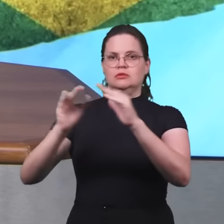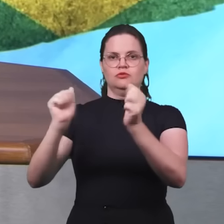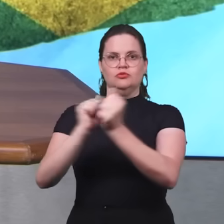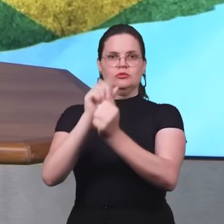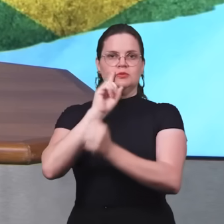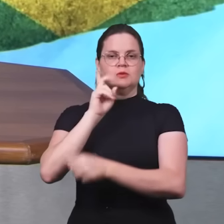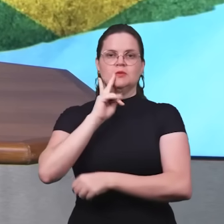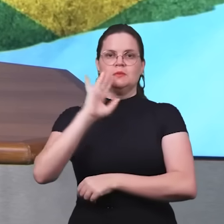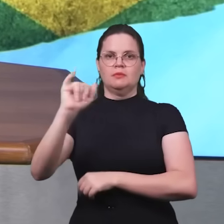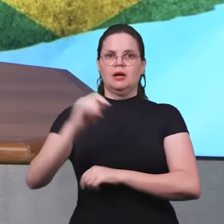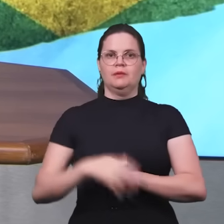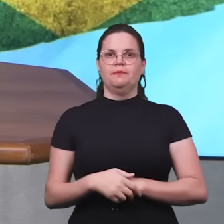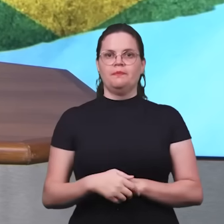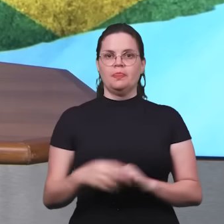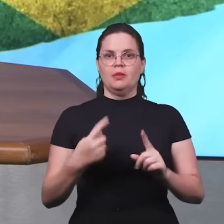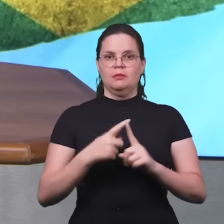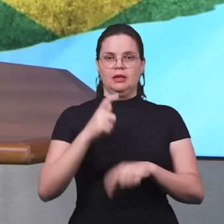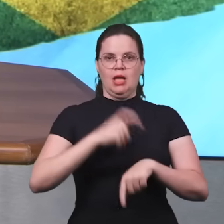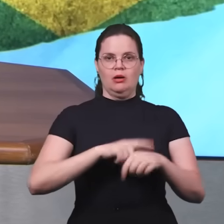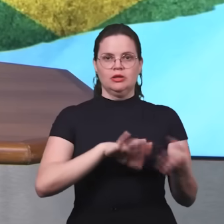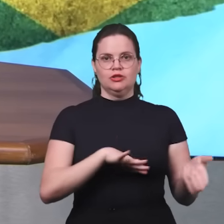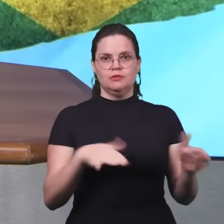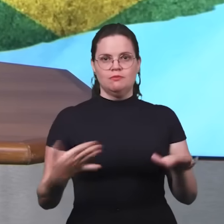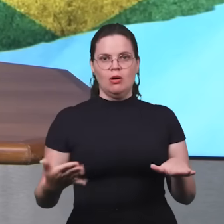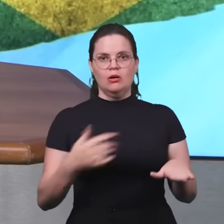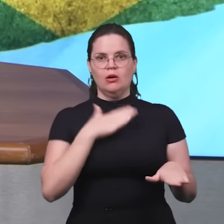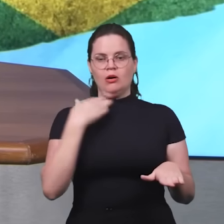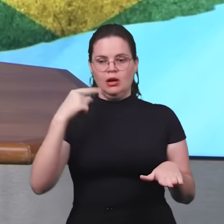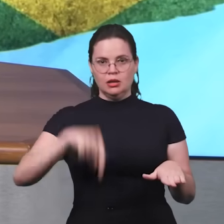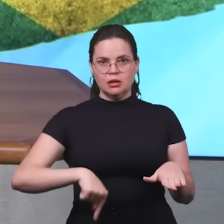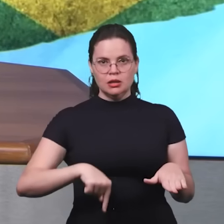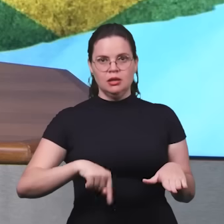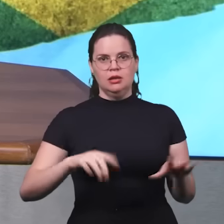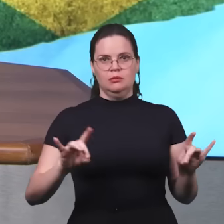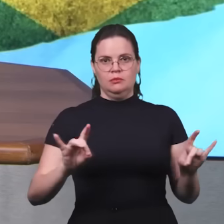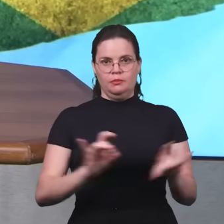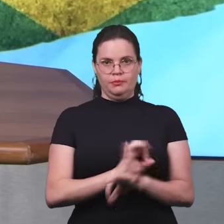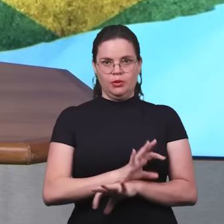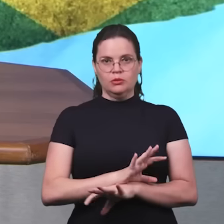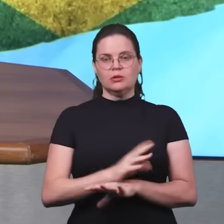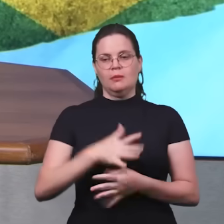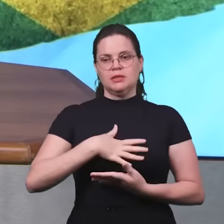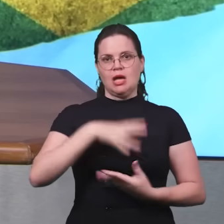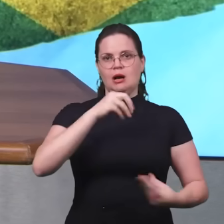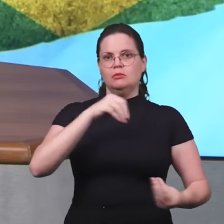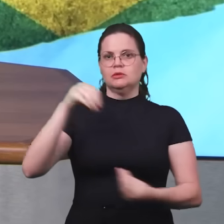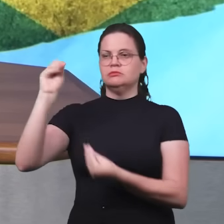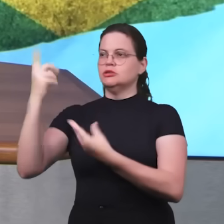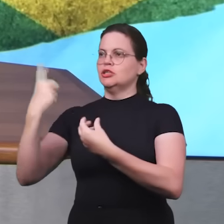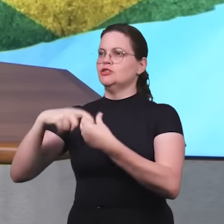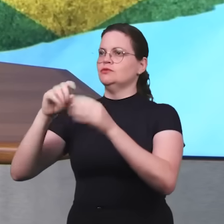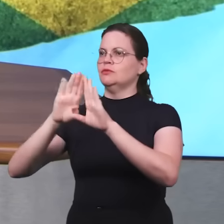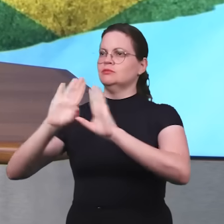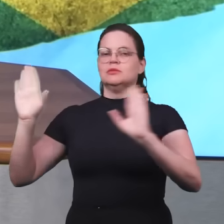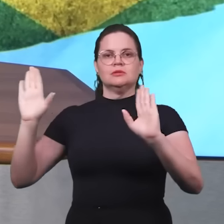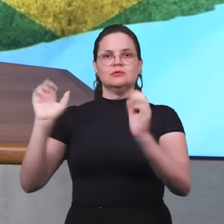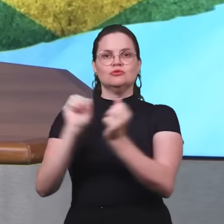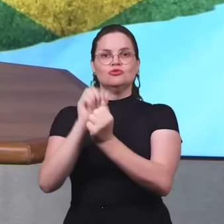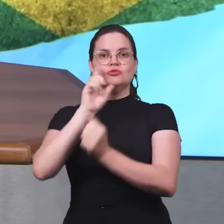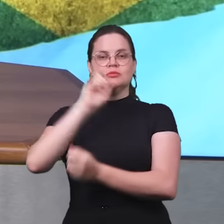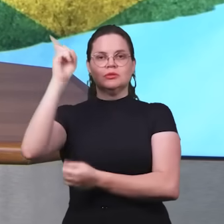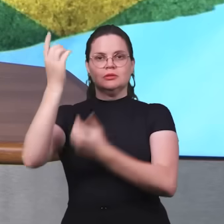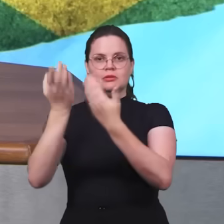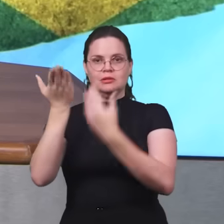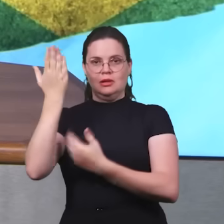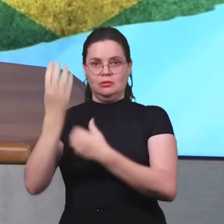o homem quando a carne vai opor a corrupção, mas nós retornamos para o Deus que nos gerou,